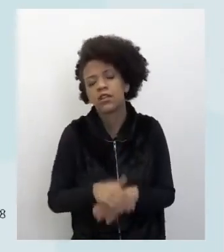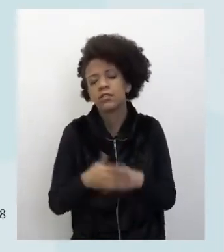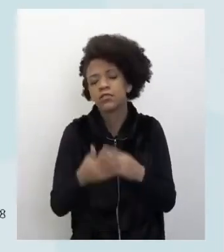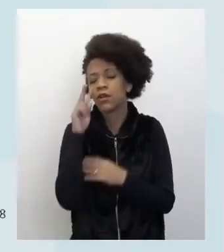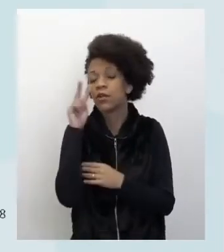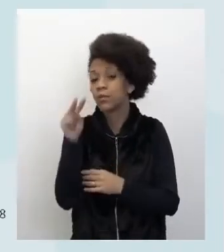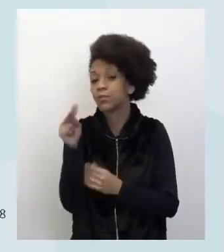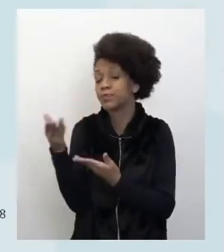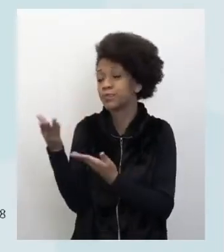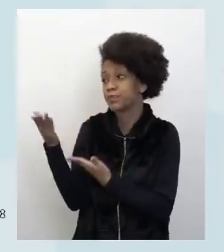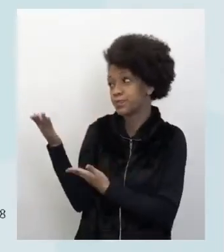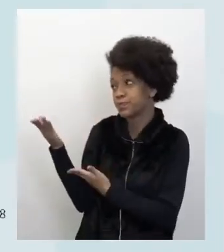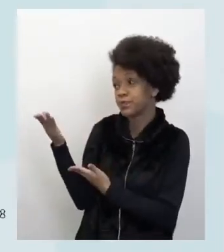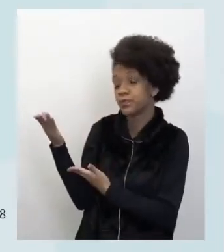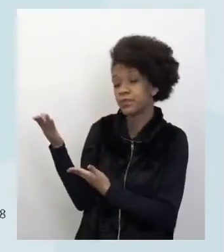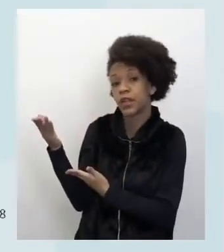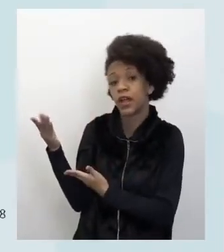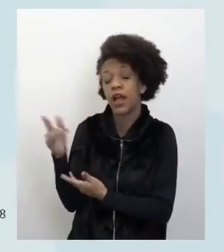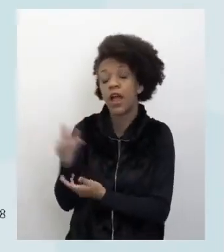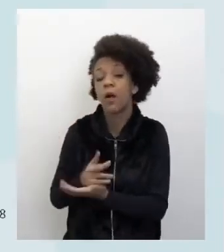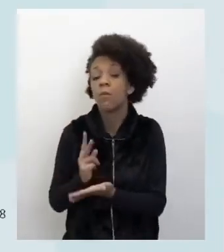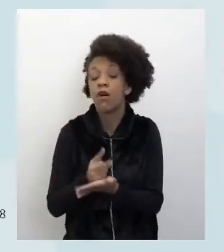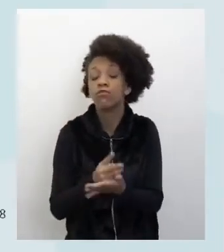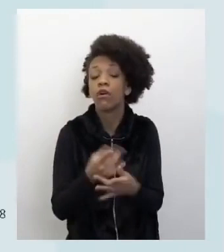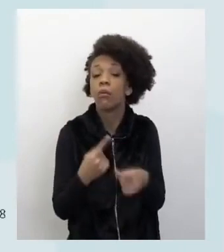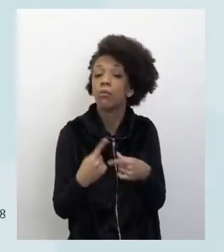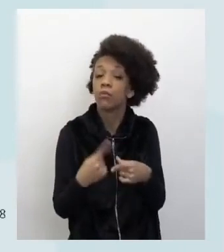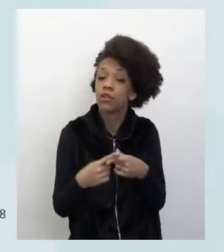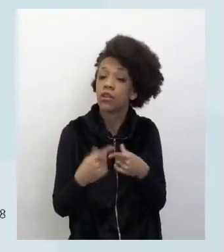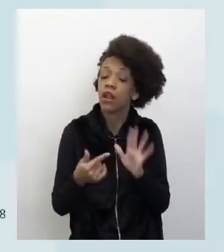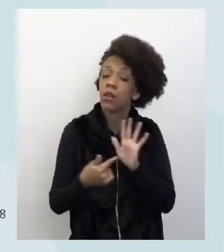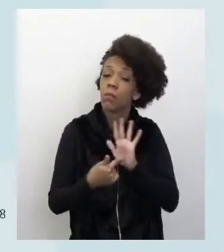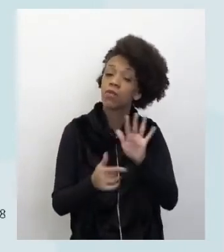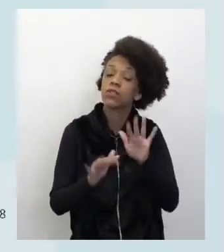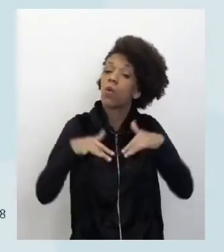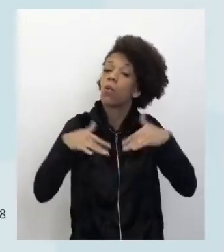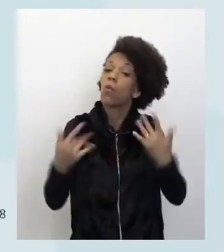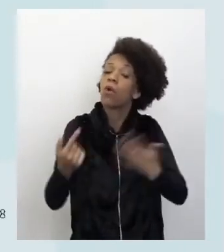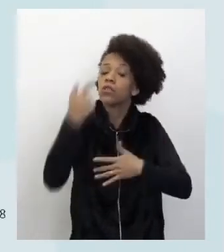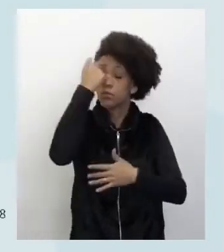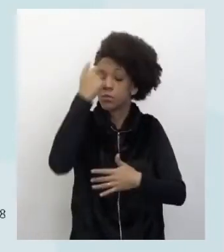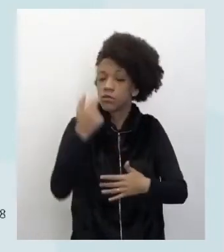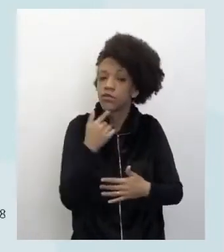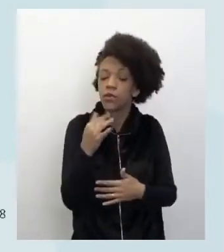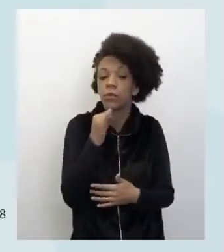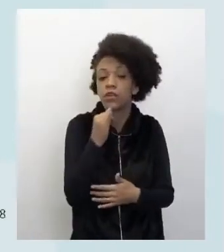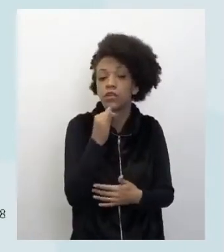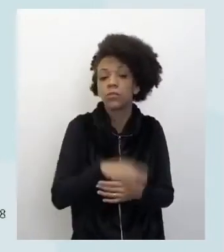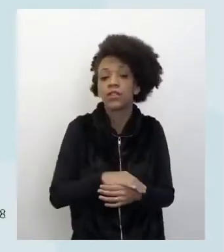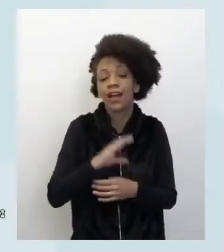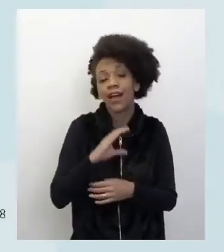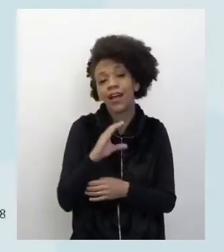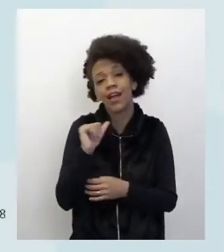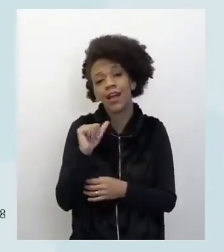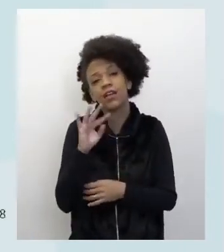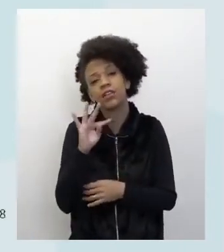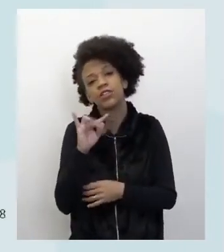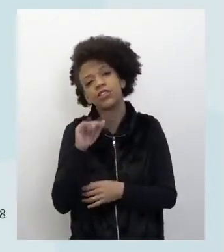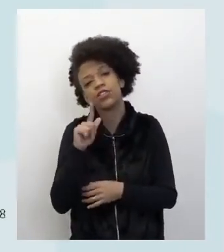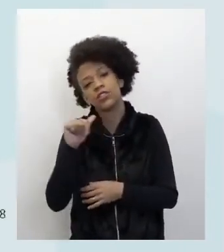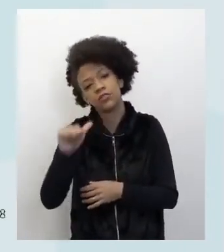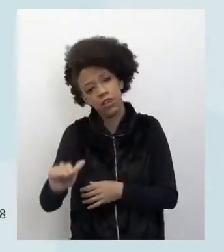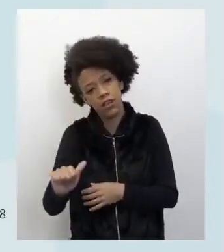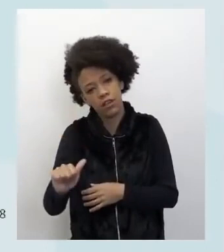na tela que isso é uma continuação, porque justamente ele mostra quais são as características, por exemplo, da caatinga. Então, ele traz